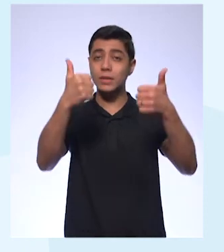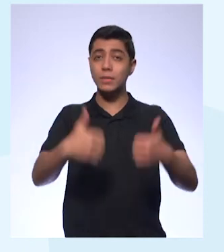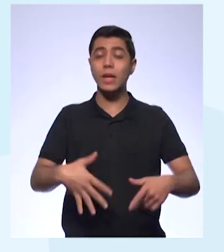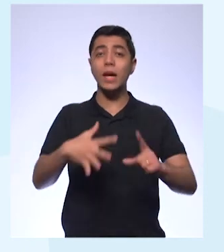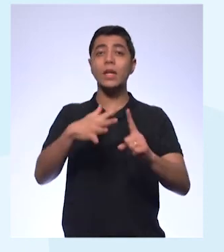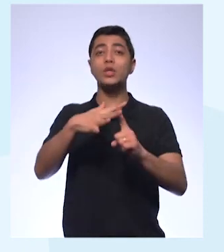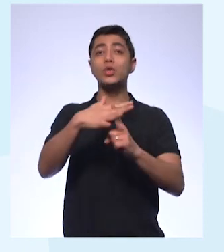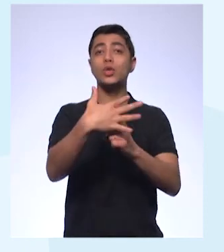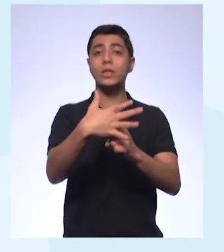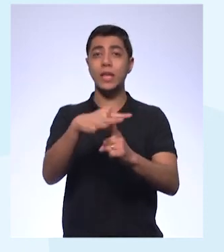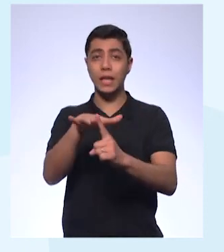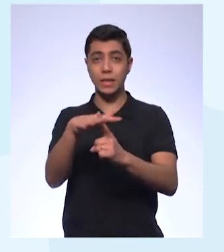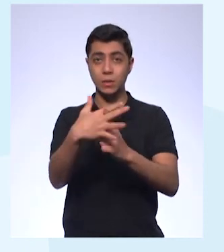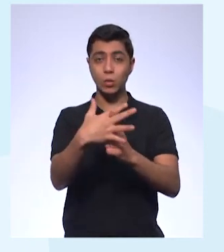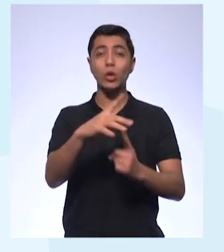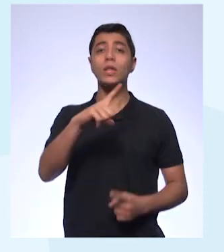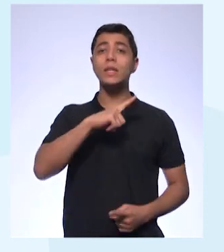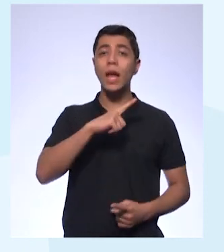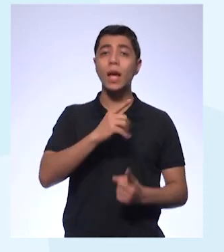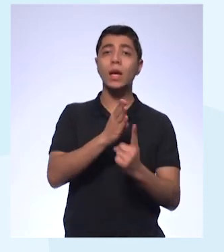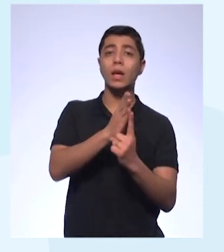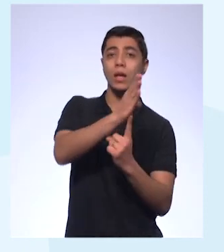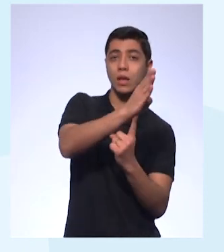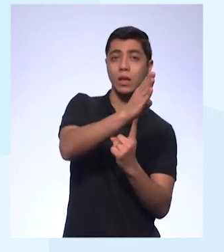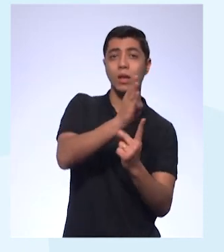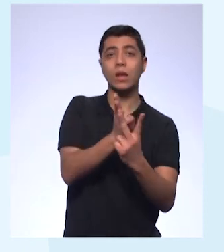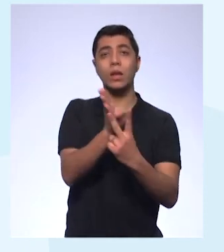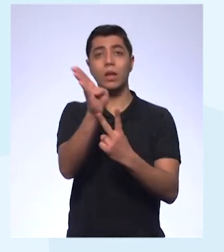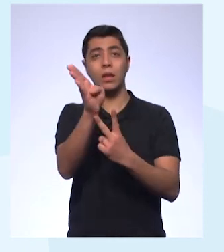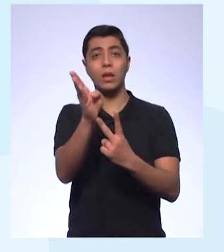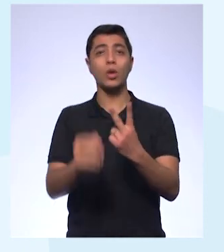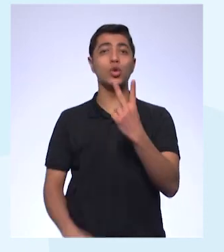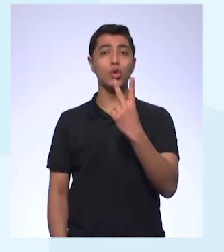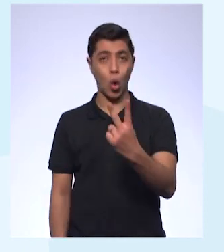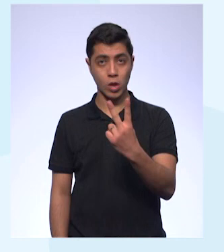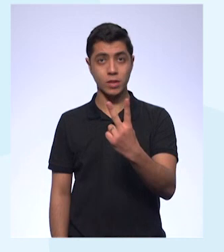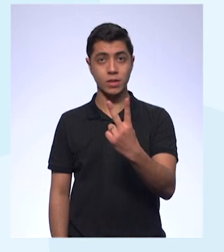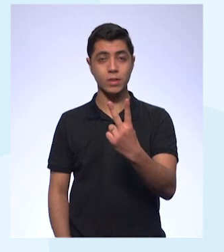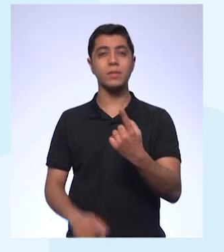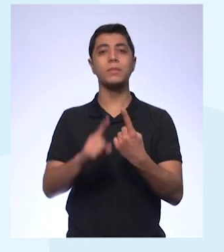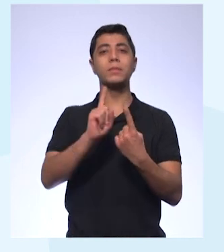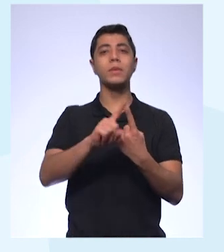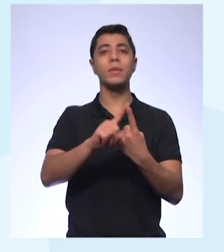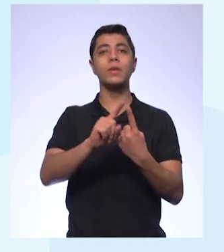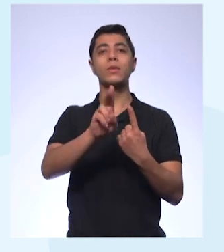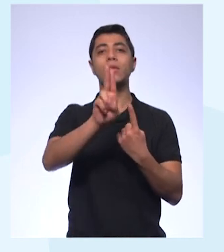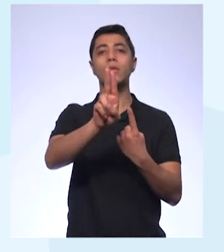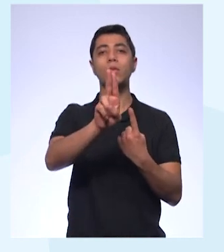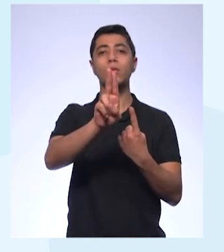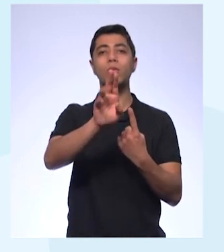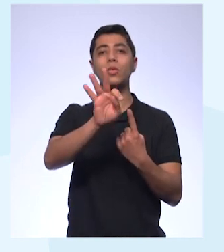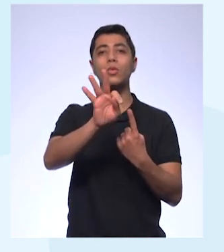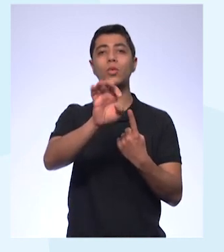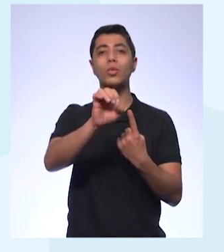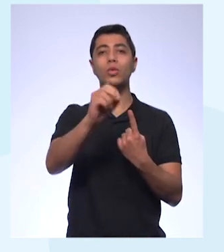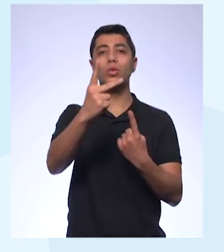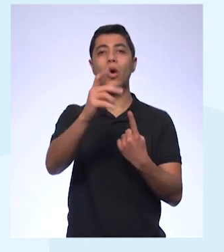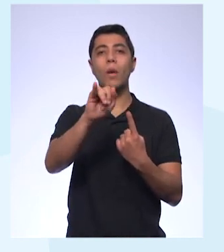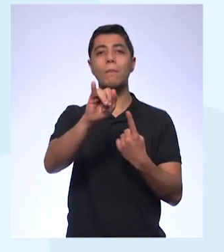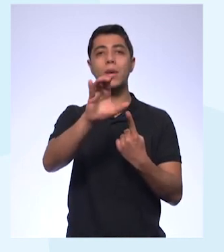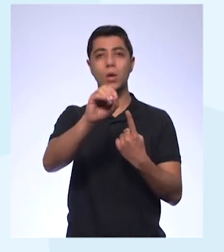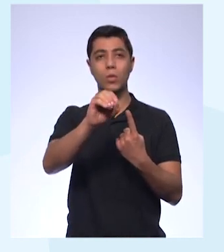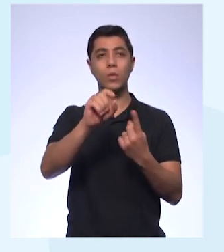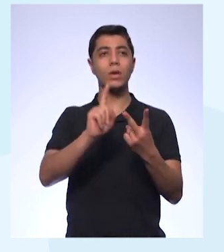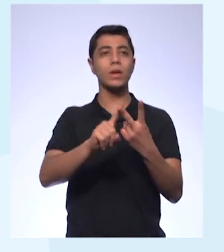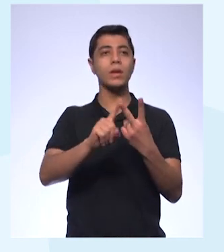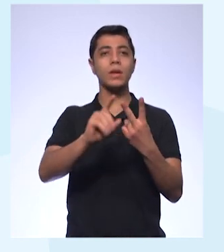socialismo utópico e o socialismo científico. O socialismo utópico, ele precede o científico, ele é lá do